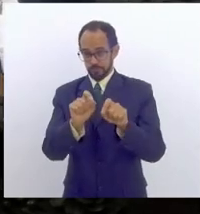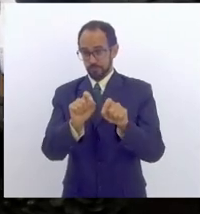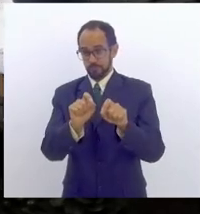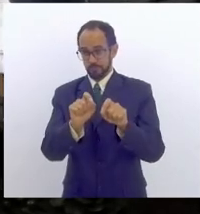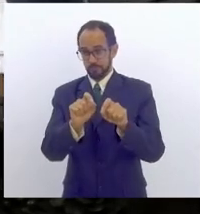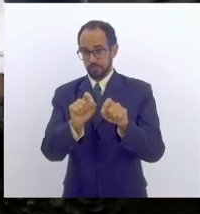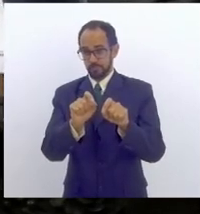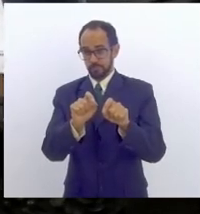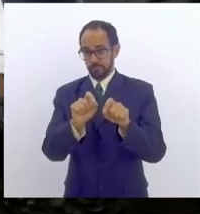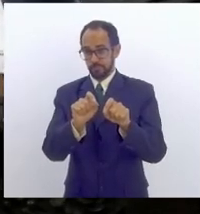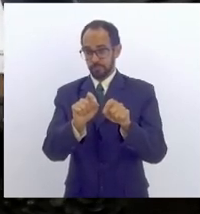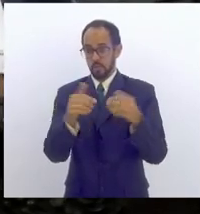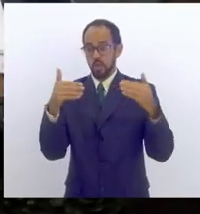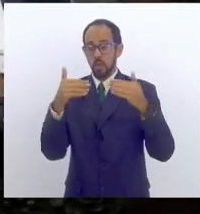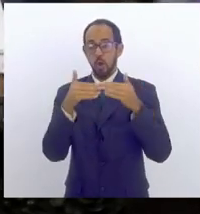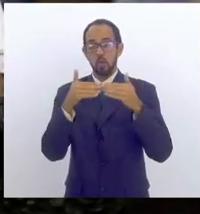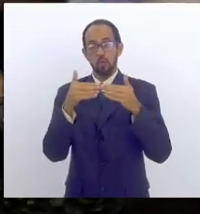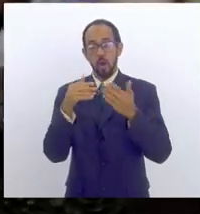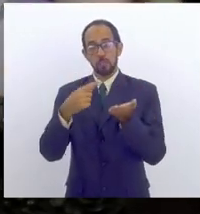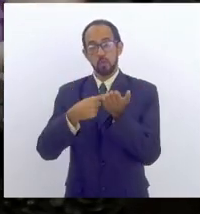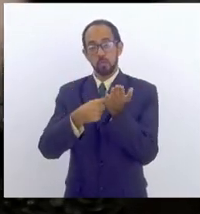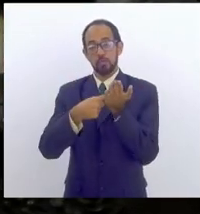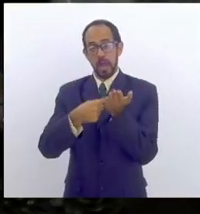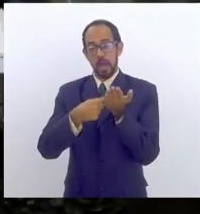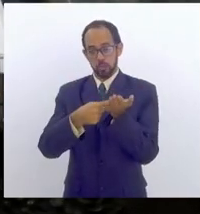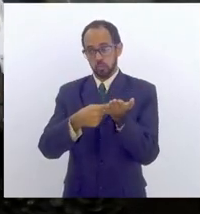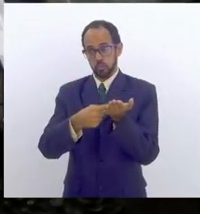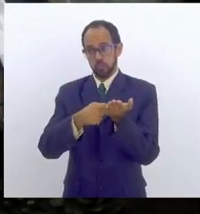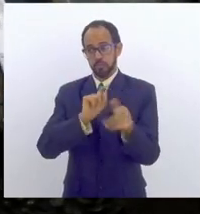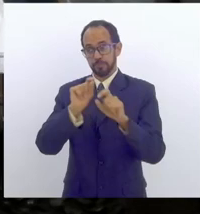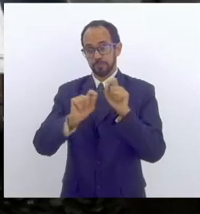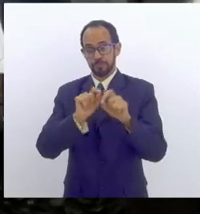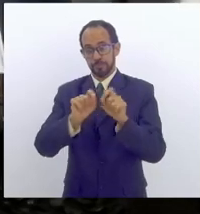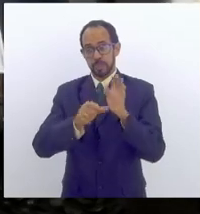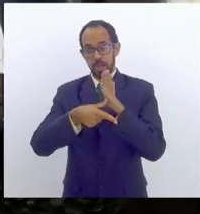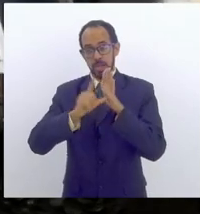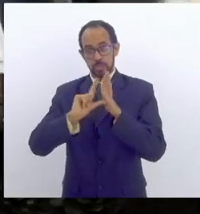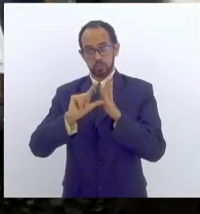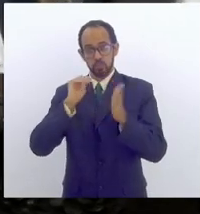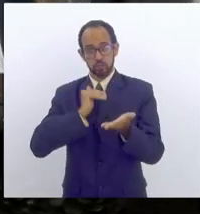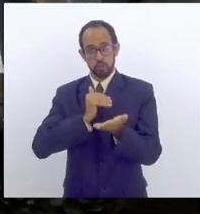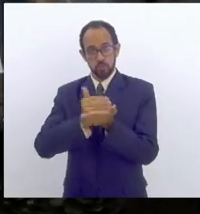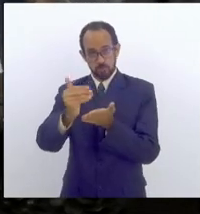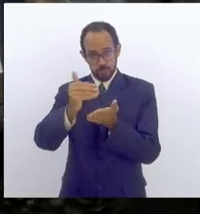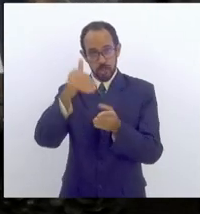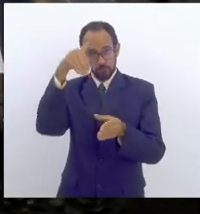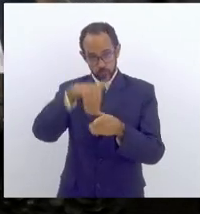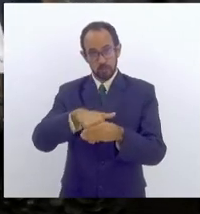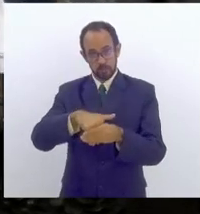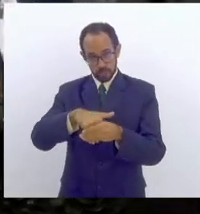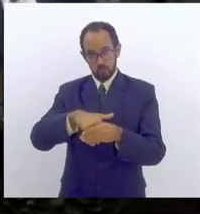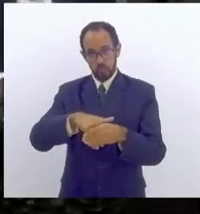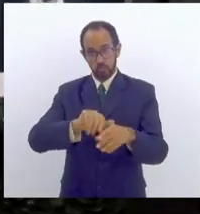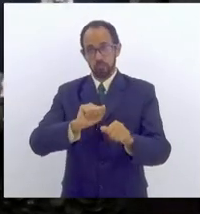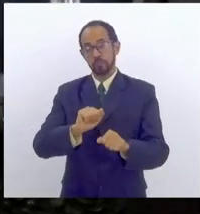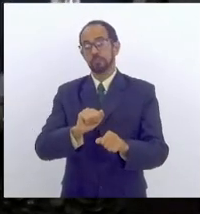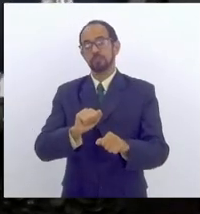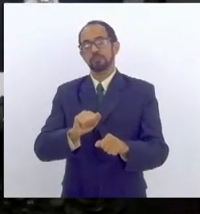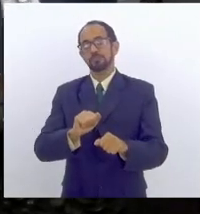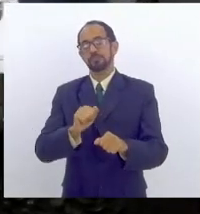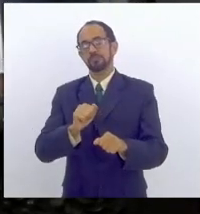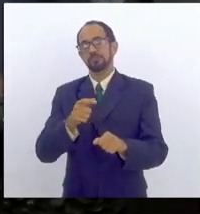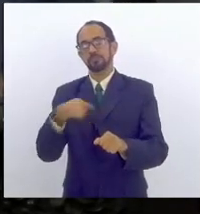Então, conforme o combinado, antes de começar a votação, nós vamos dar